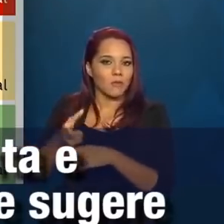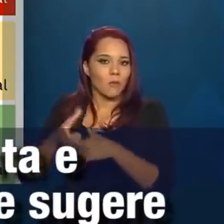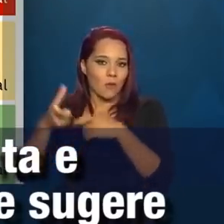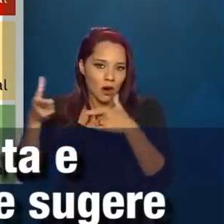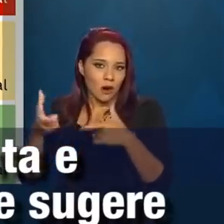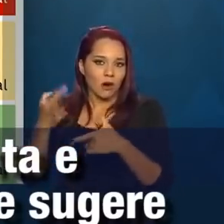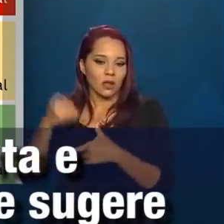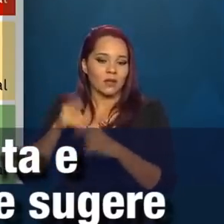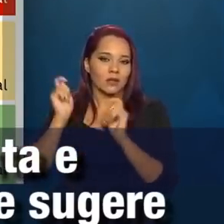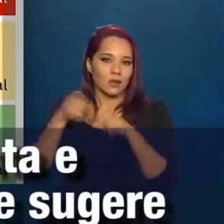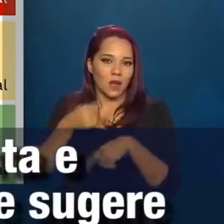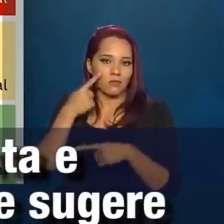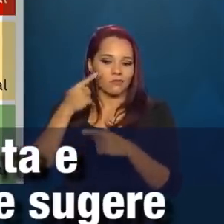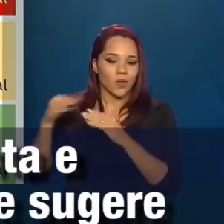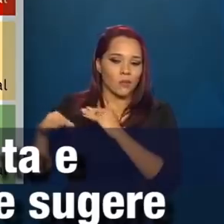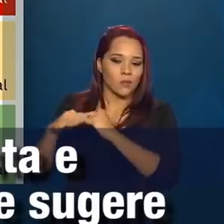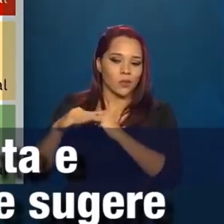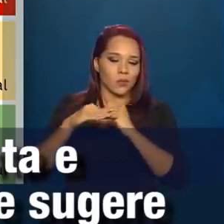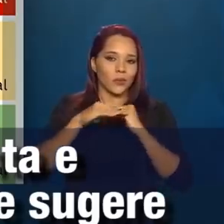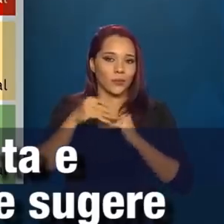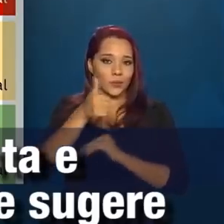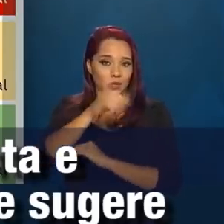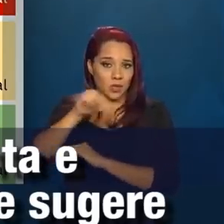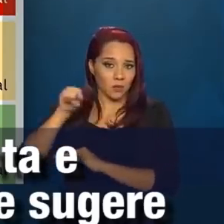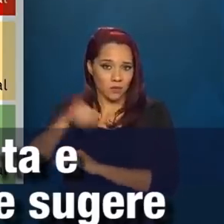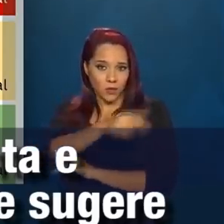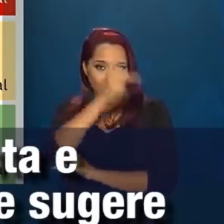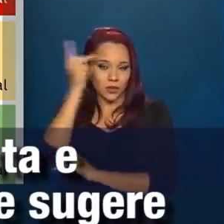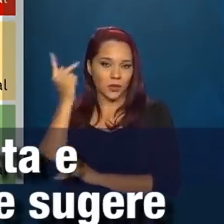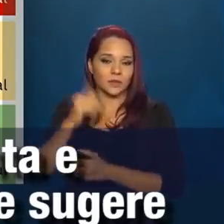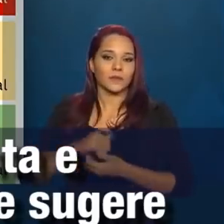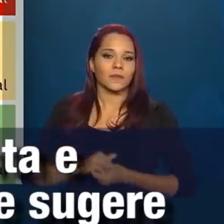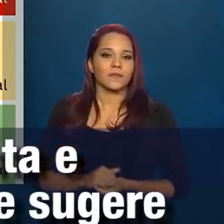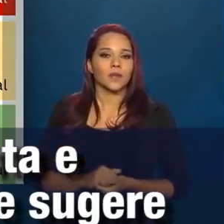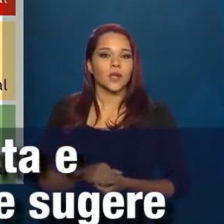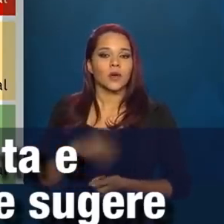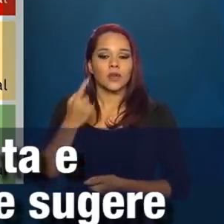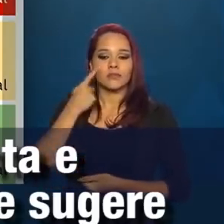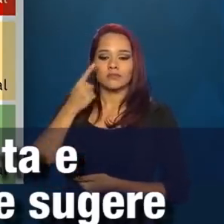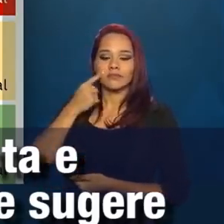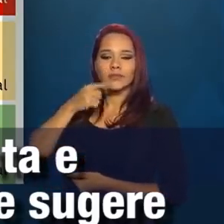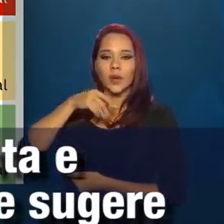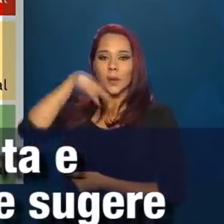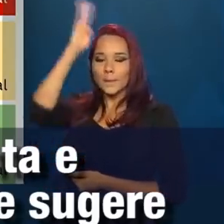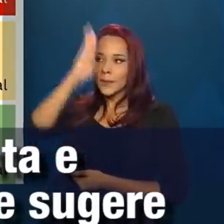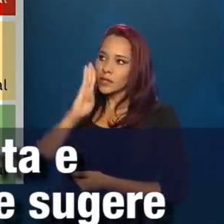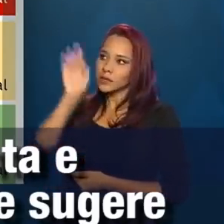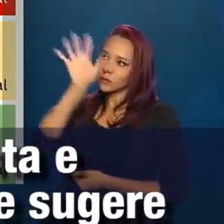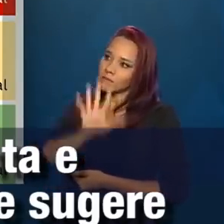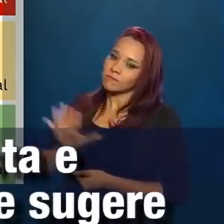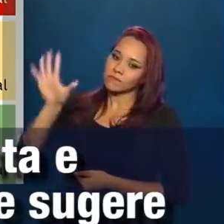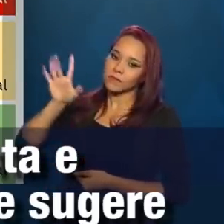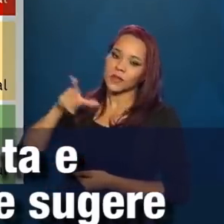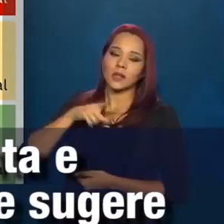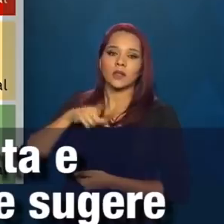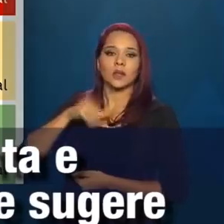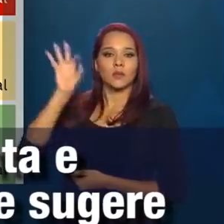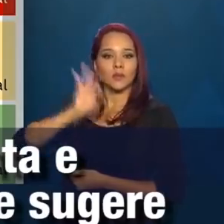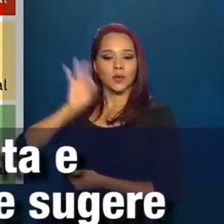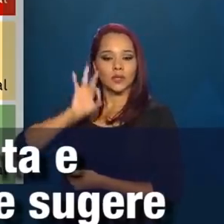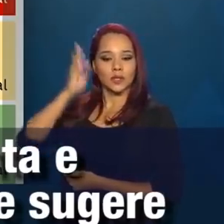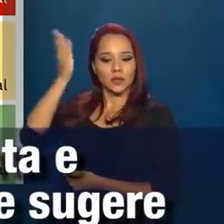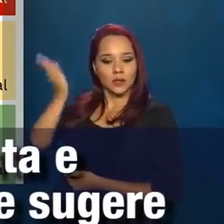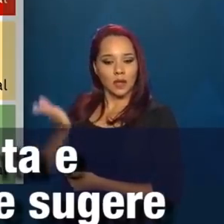gente padroniza todo mundo por 100.000 habitantes. Então, quando nós olhamos o Brasil inteiro, nós temos uma taxa,